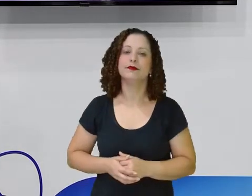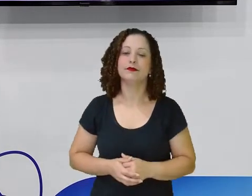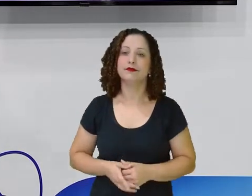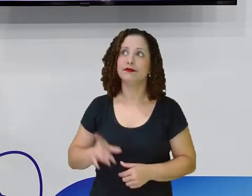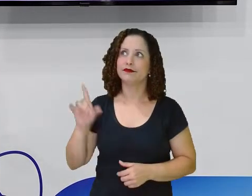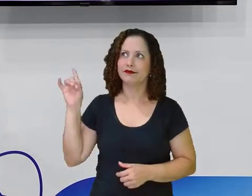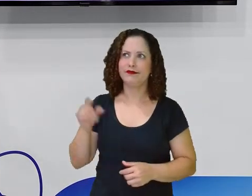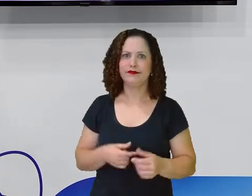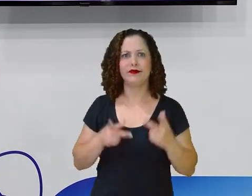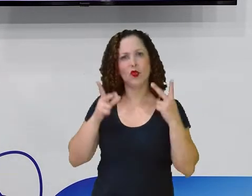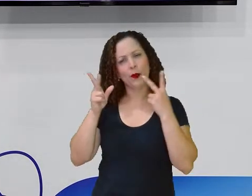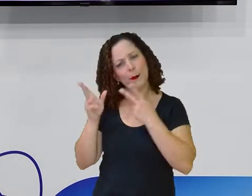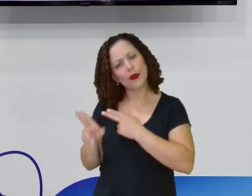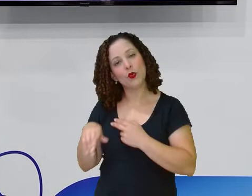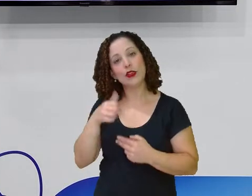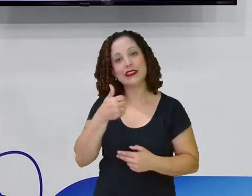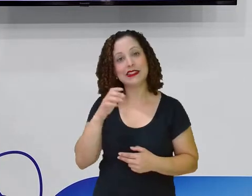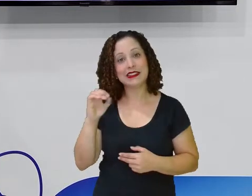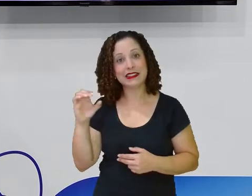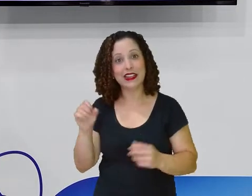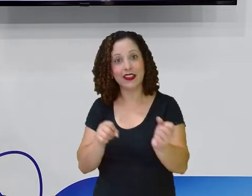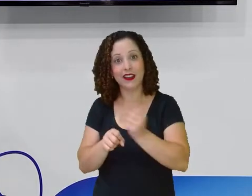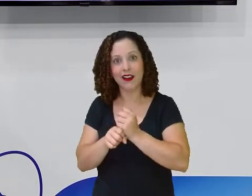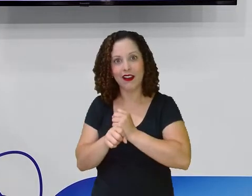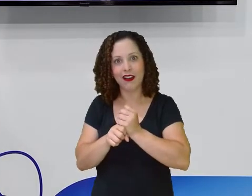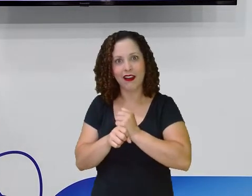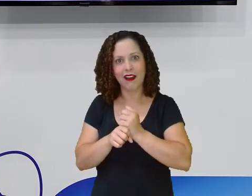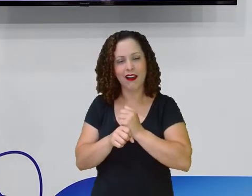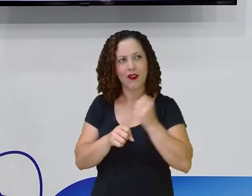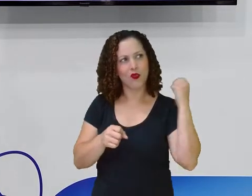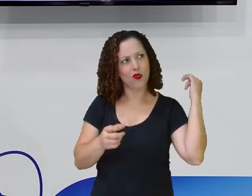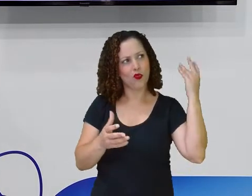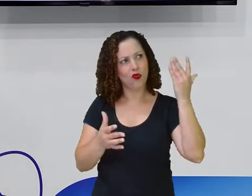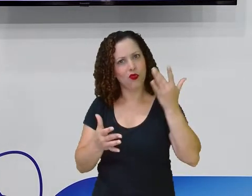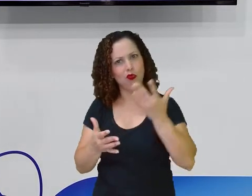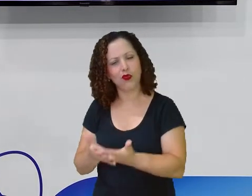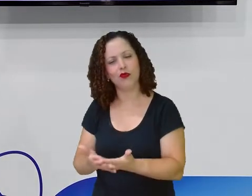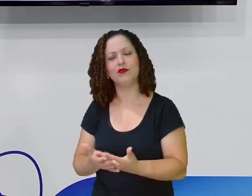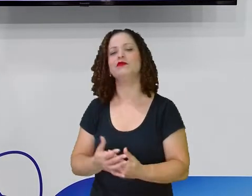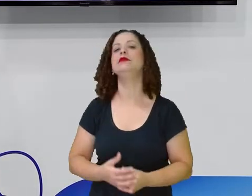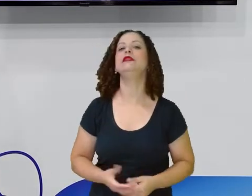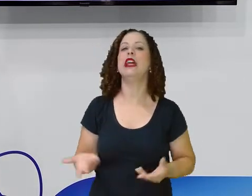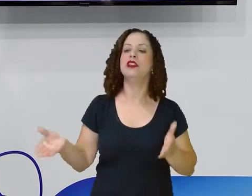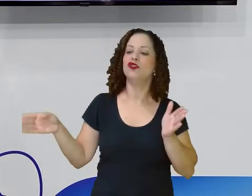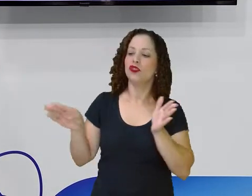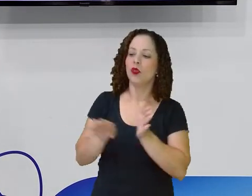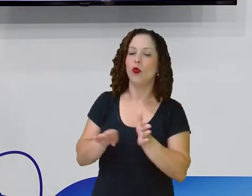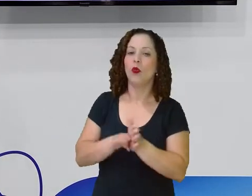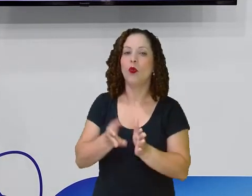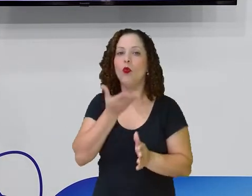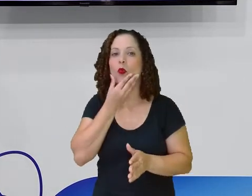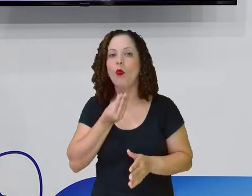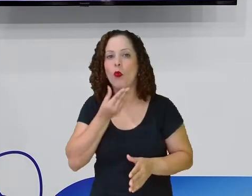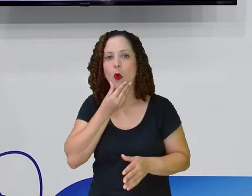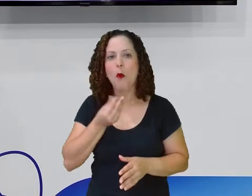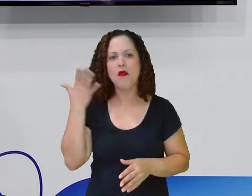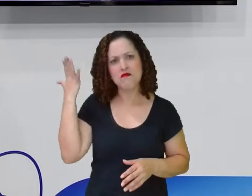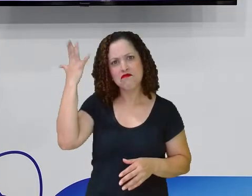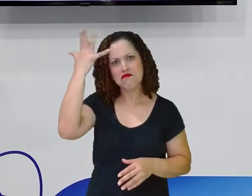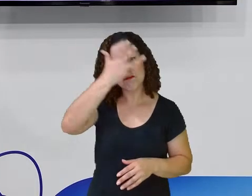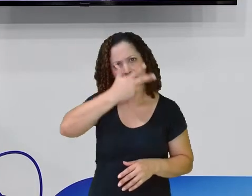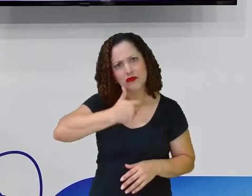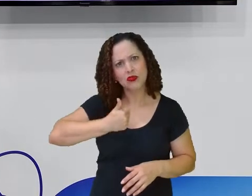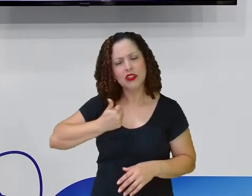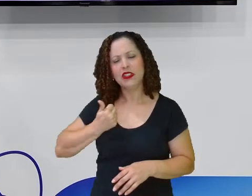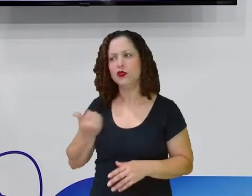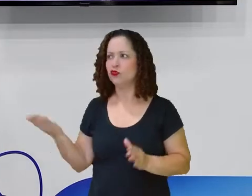por 100 anos. E a história dela chegou até um belo príncipe que se prontificou aí naquele reino para ali